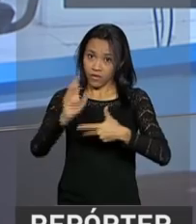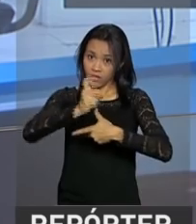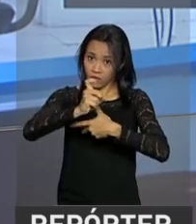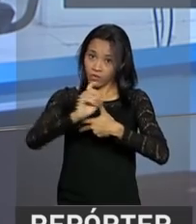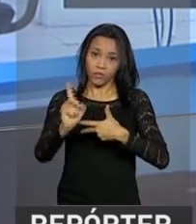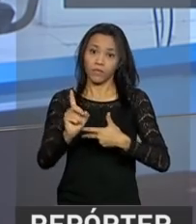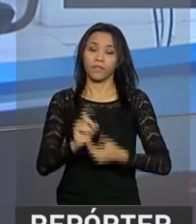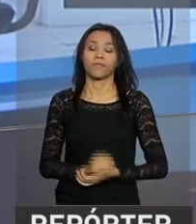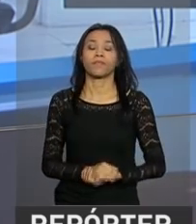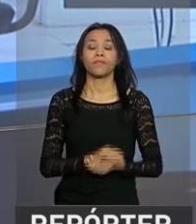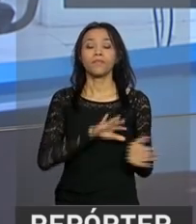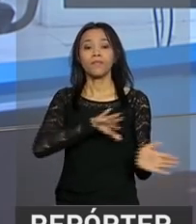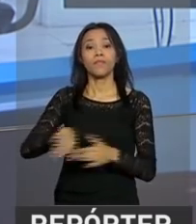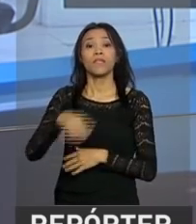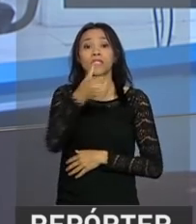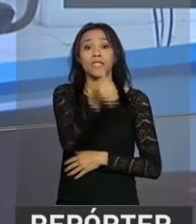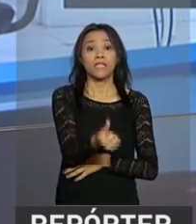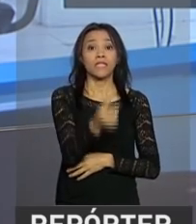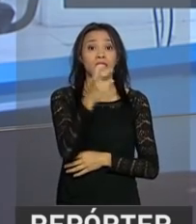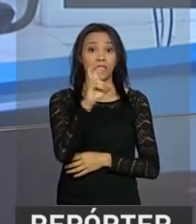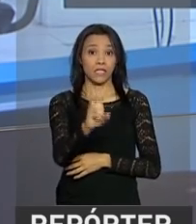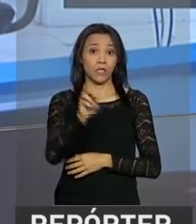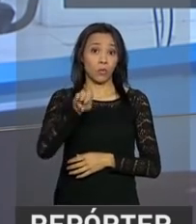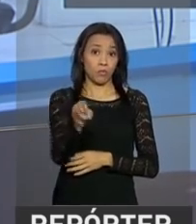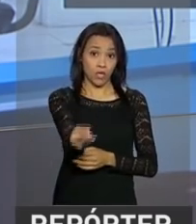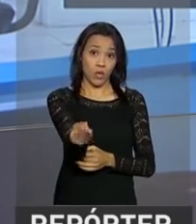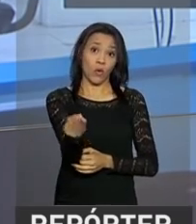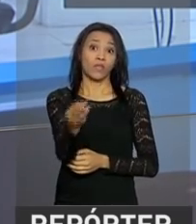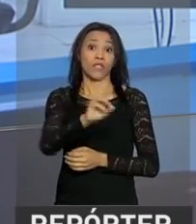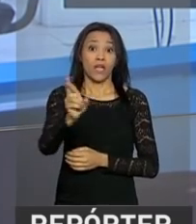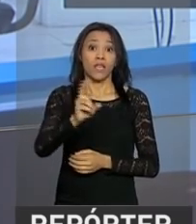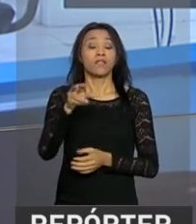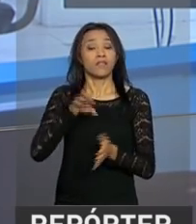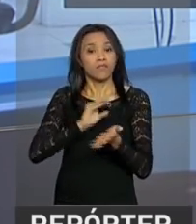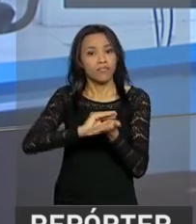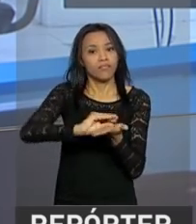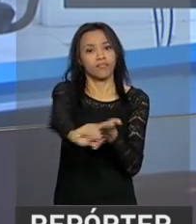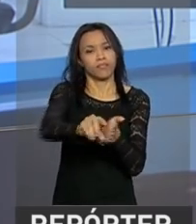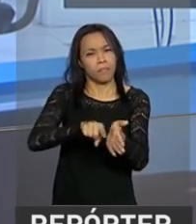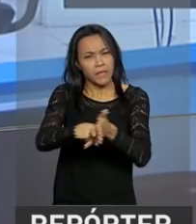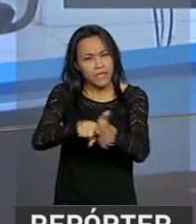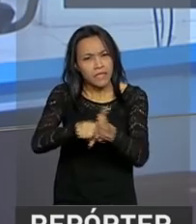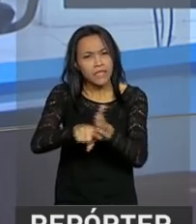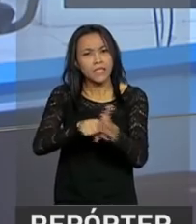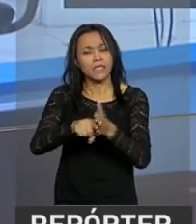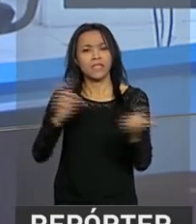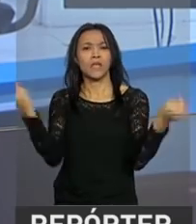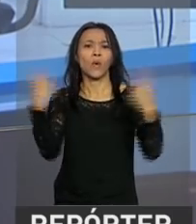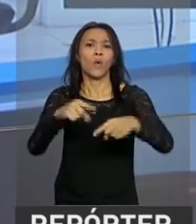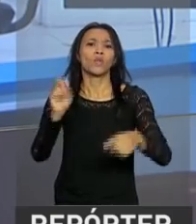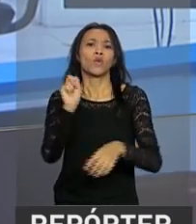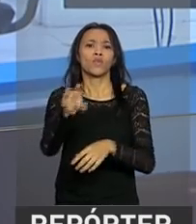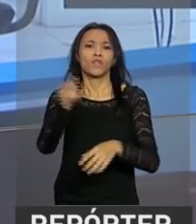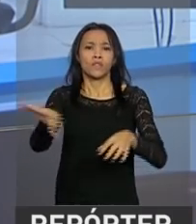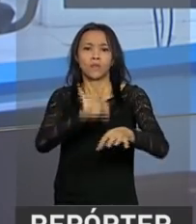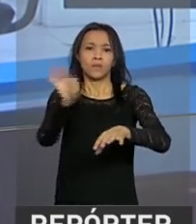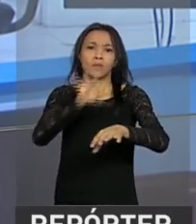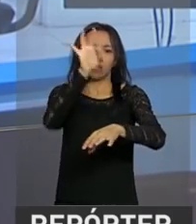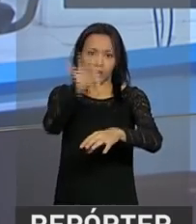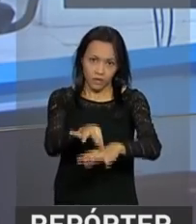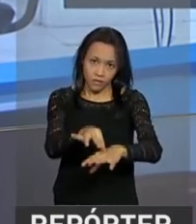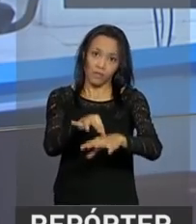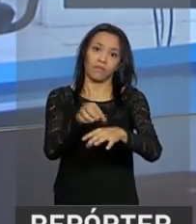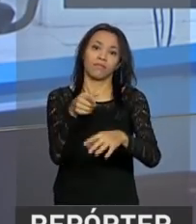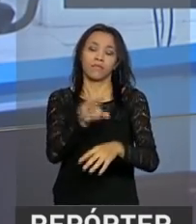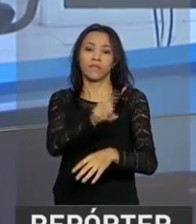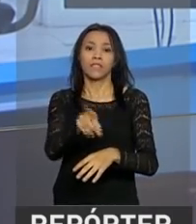65 milhões de reais vão ser investidos em pesquisas de prevenção e combate ao vírus Zika e no controle ao mosquito